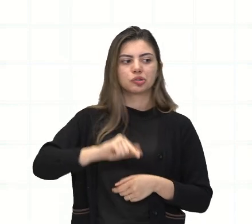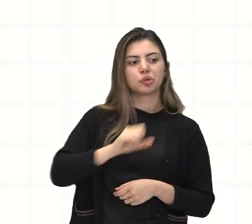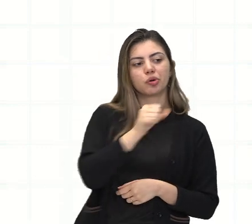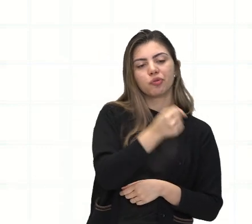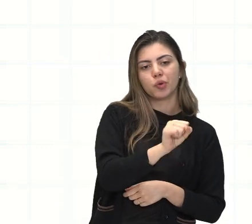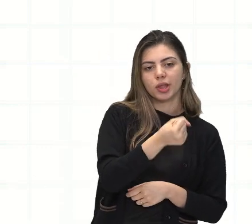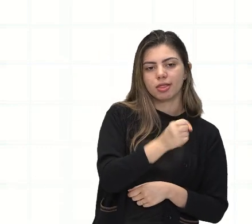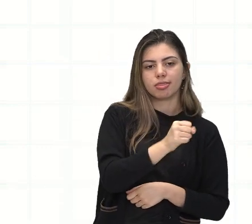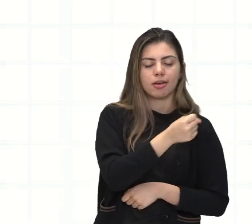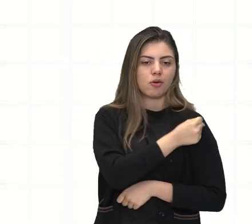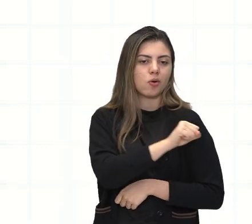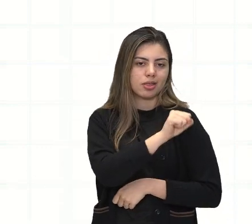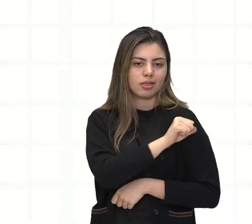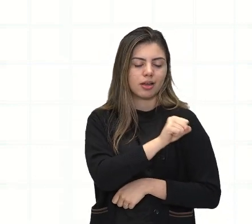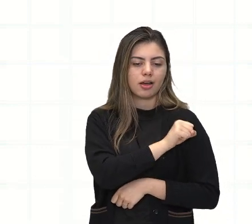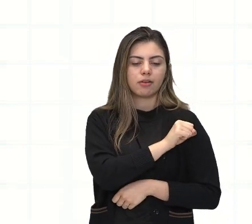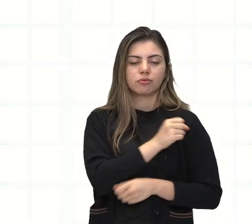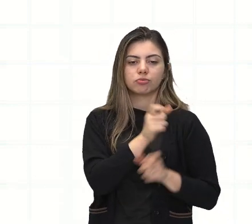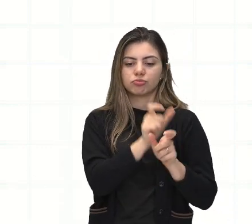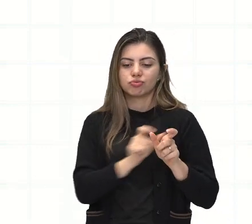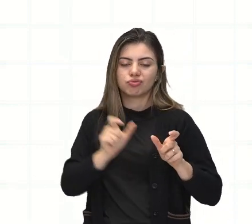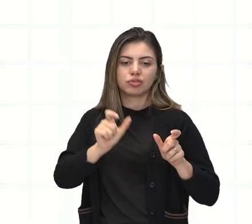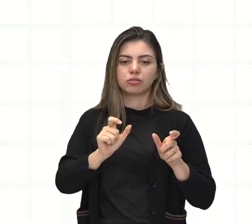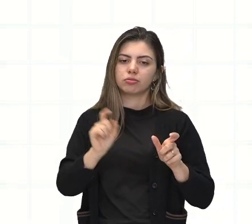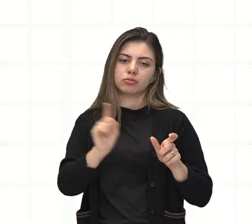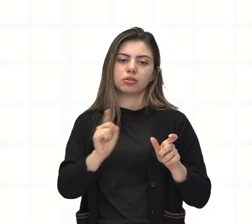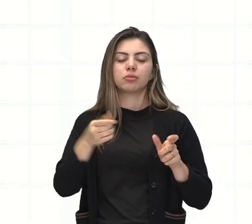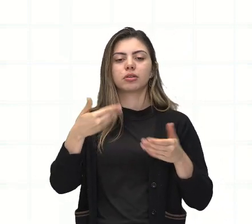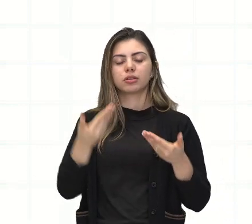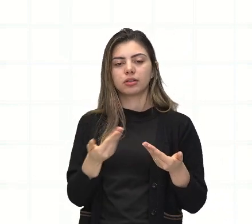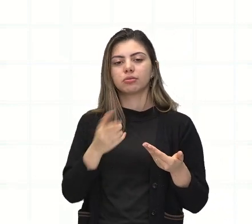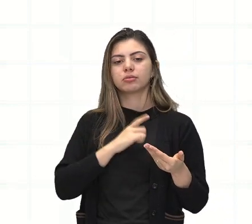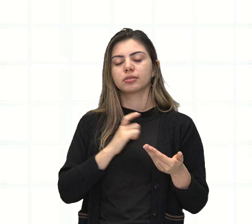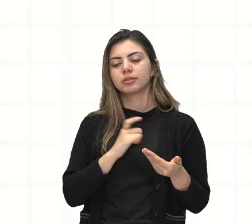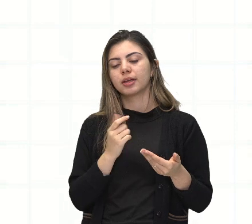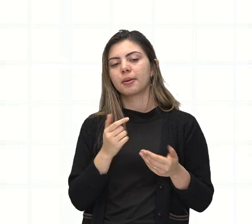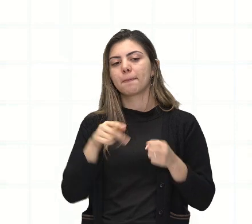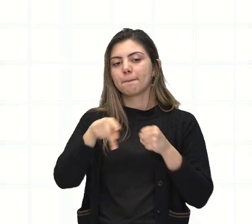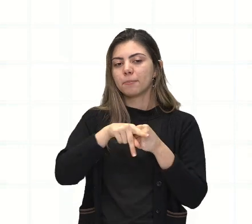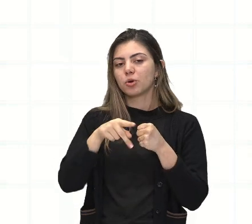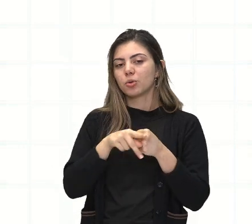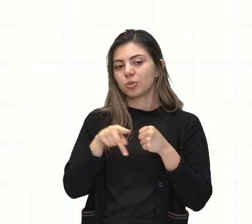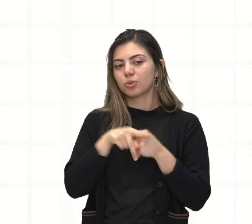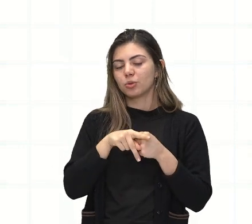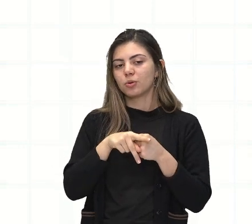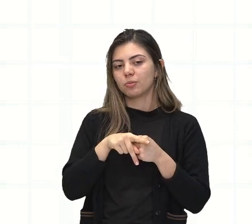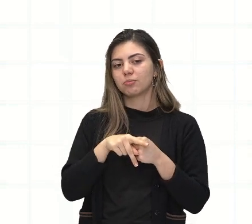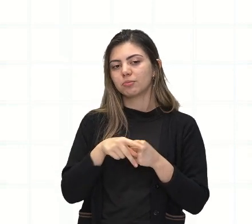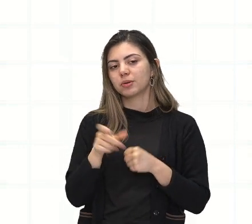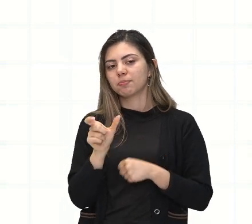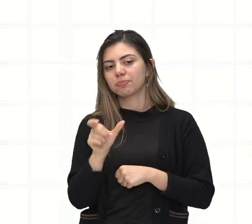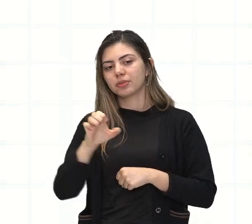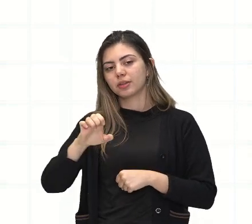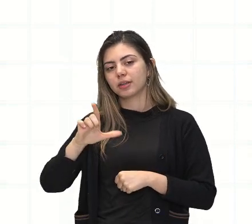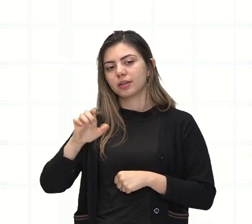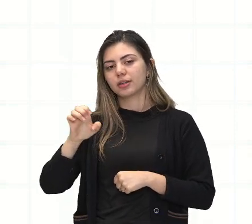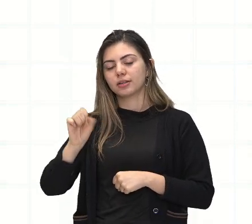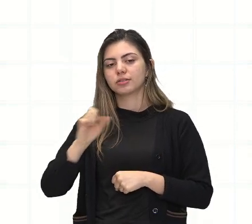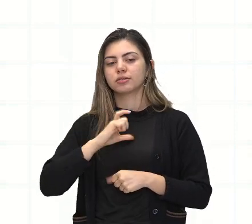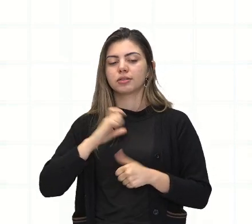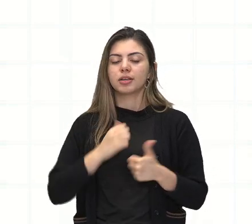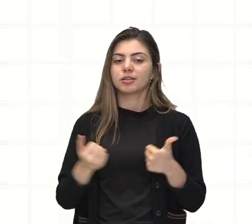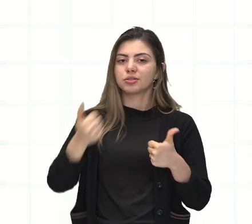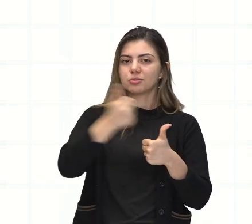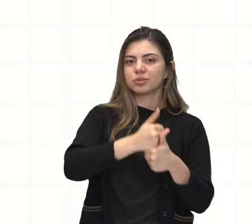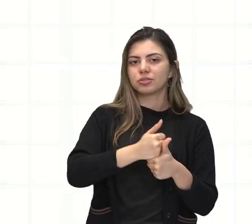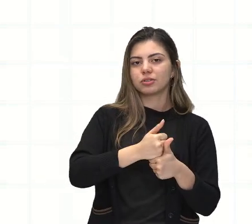anos, esse pronome aqui, ó, pessoal, eles, está substituindo